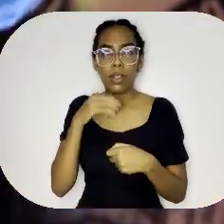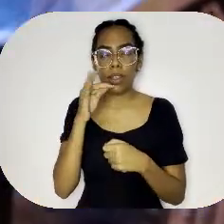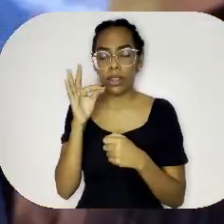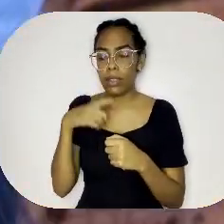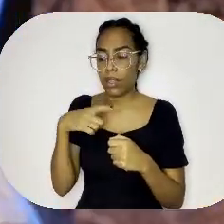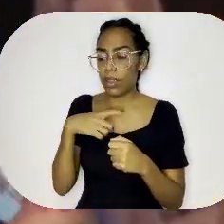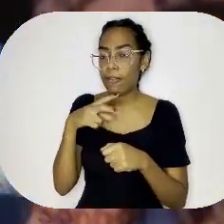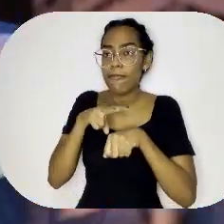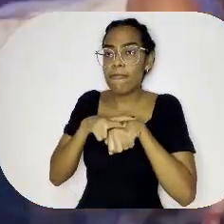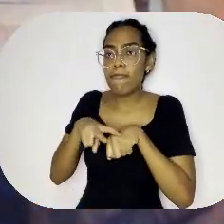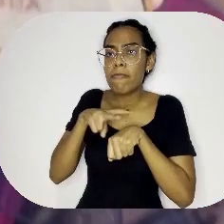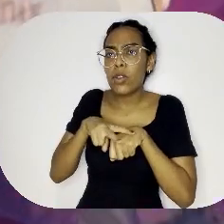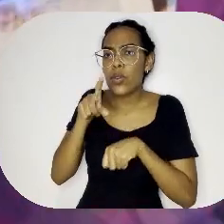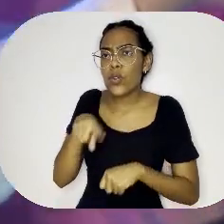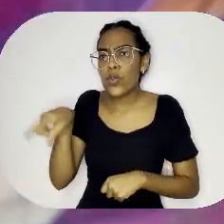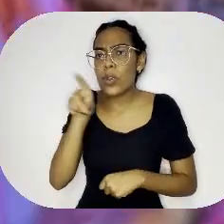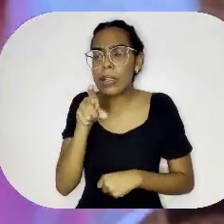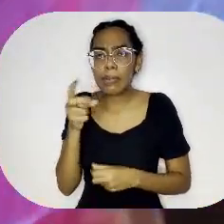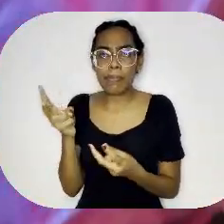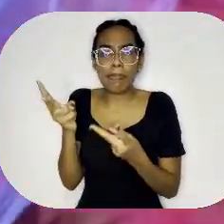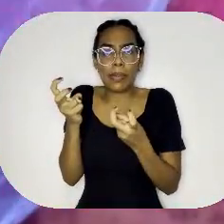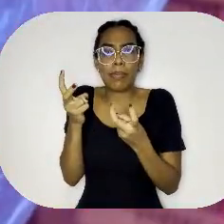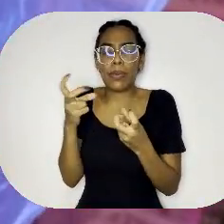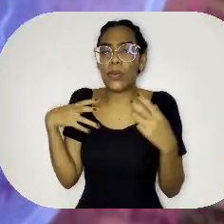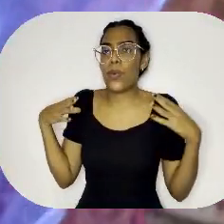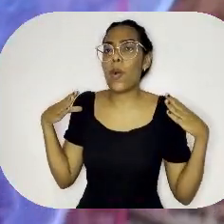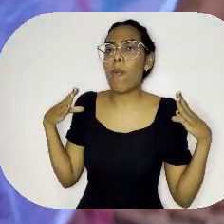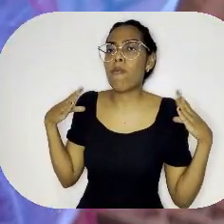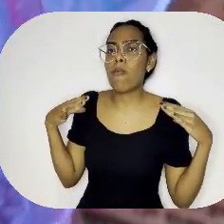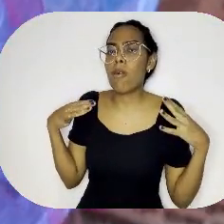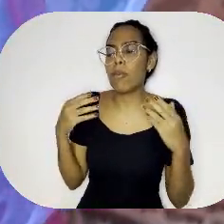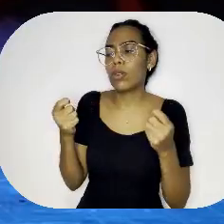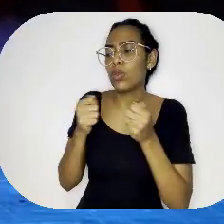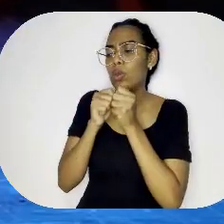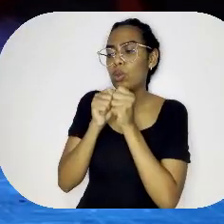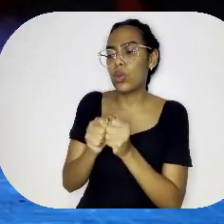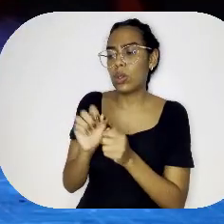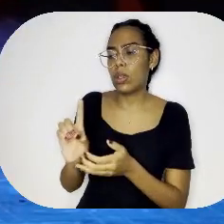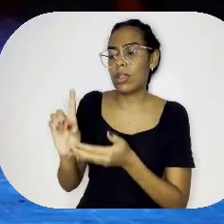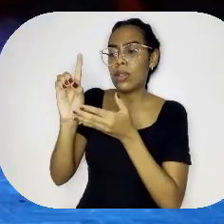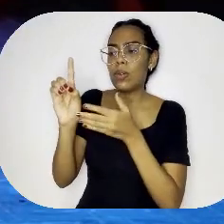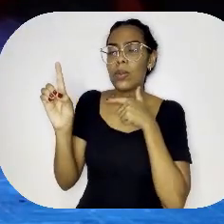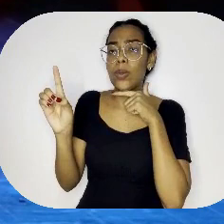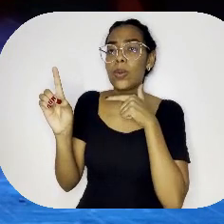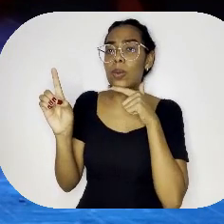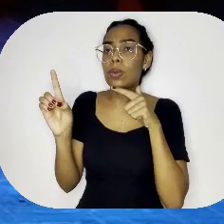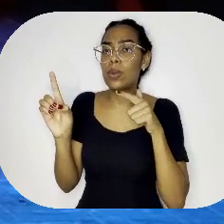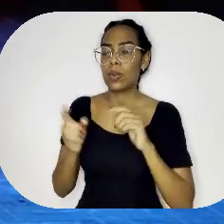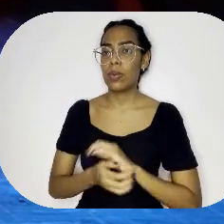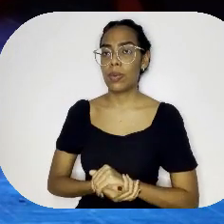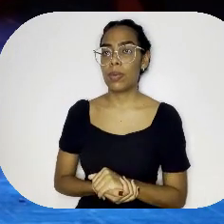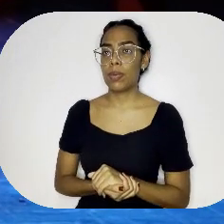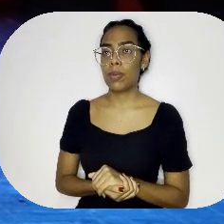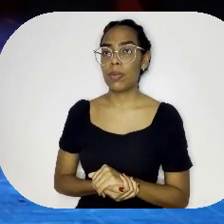Quem vira uma tal flor que a não cortar, do verde pé da rama florescente? E quem vira um anjo tão luzente